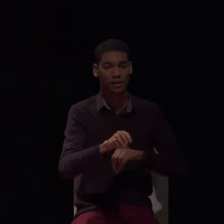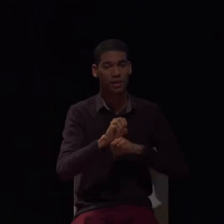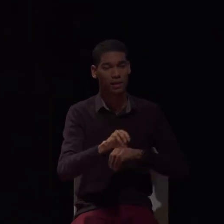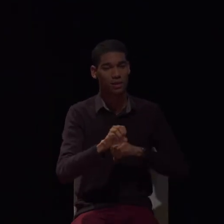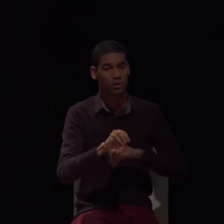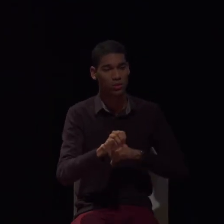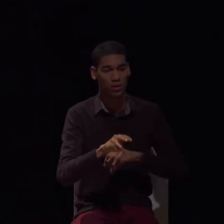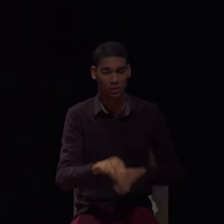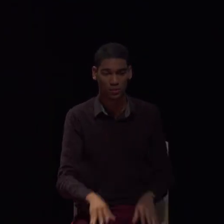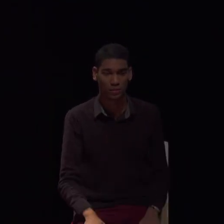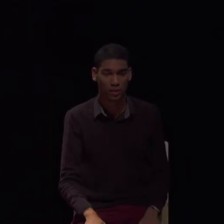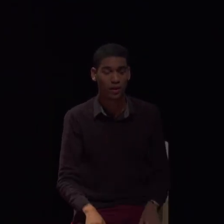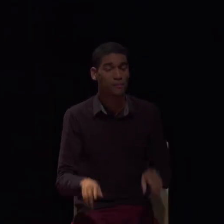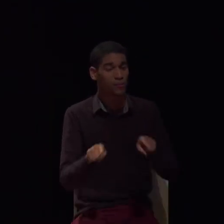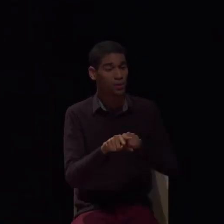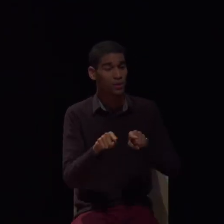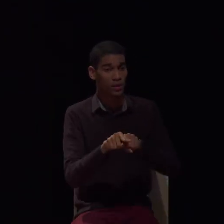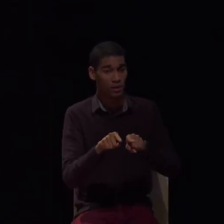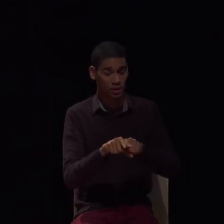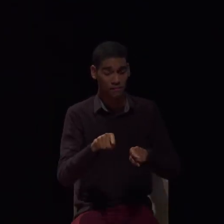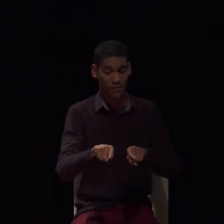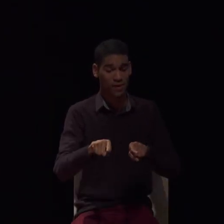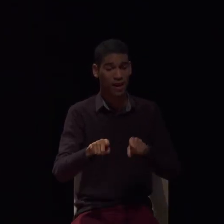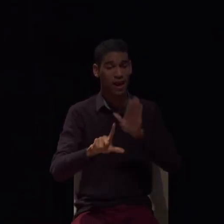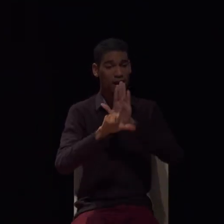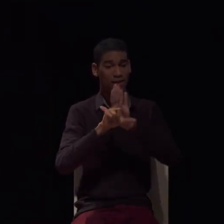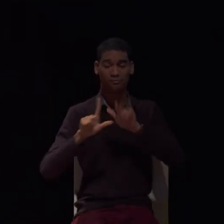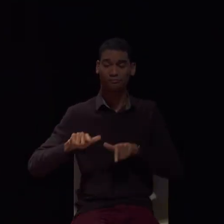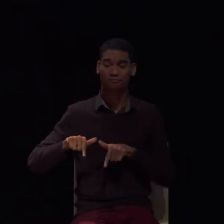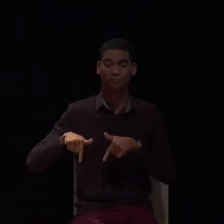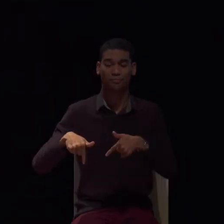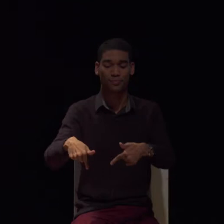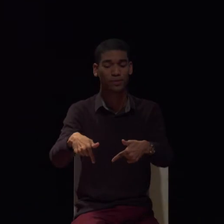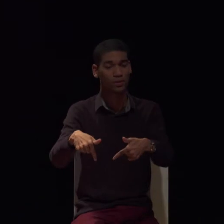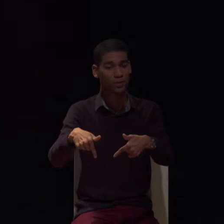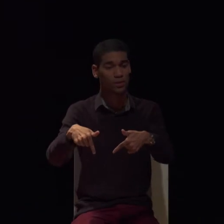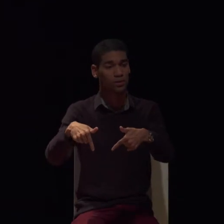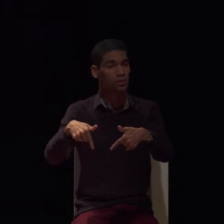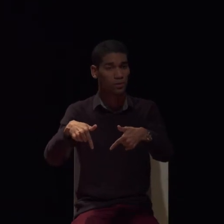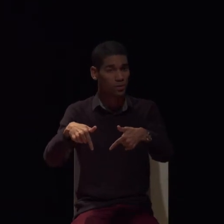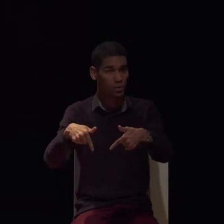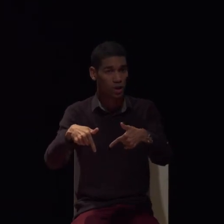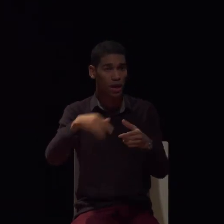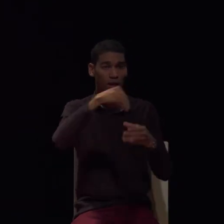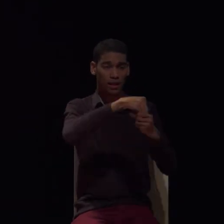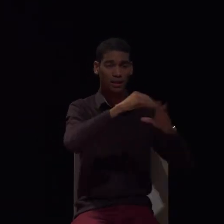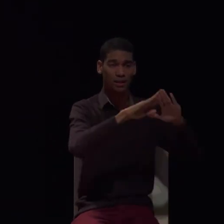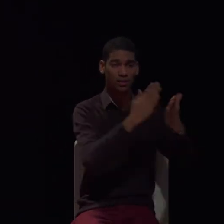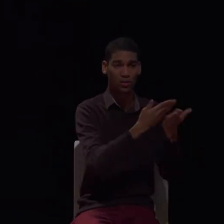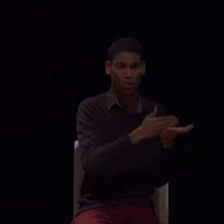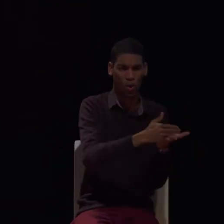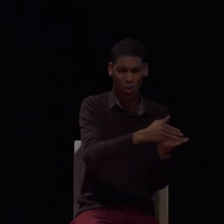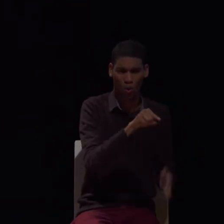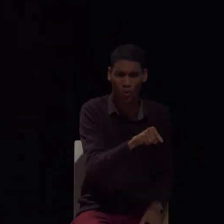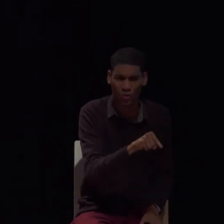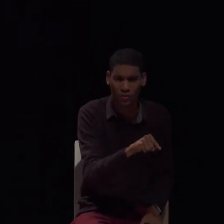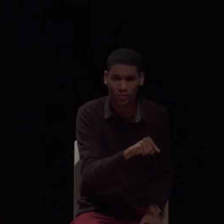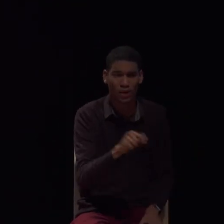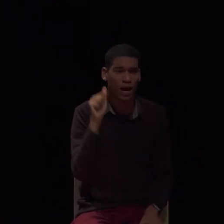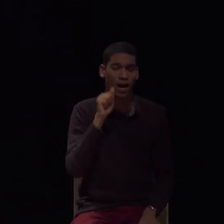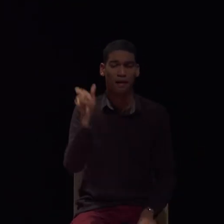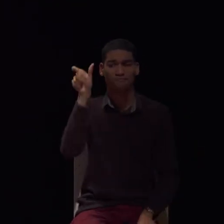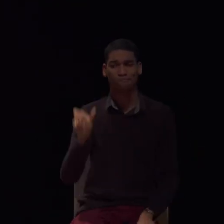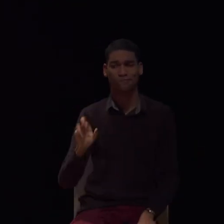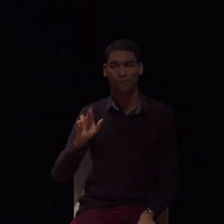e ela vem de uma luta que não começou exclusivamente dentro da escola como bem a renata